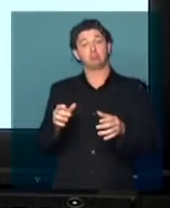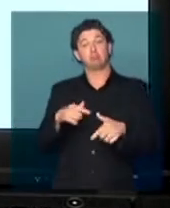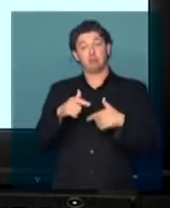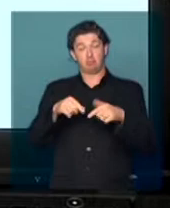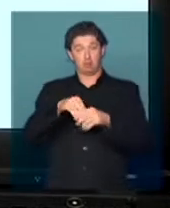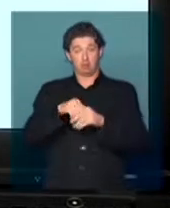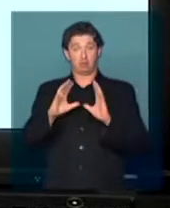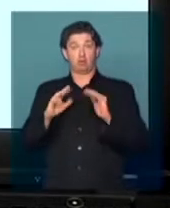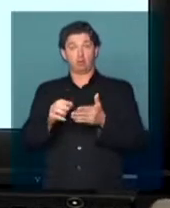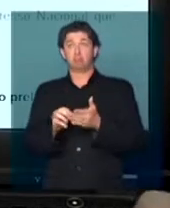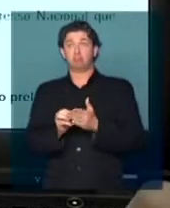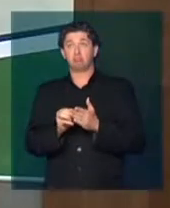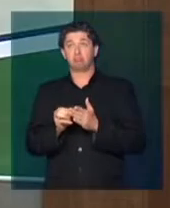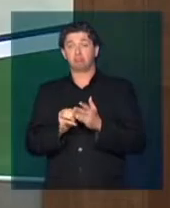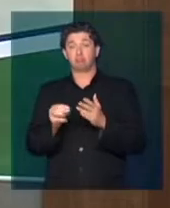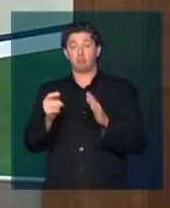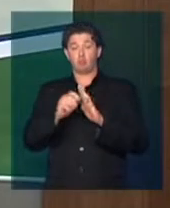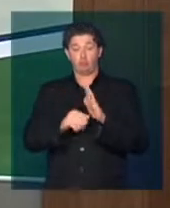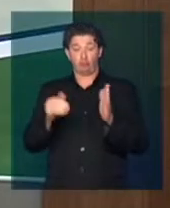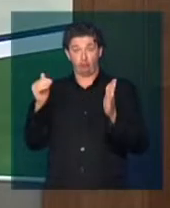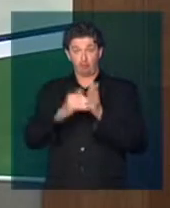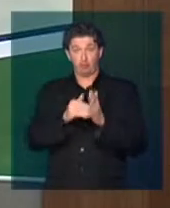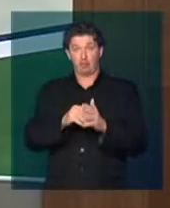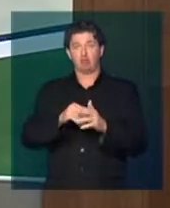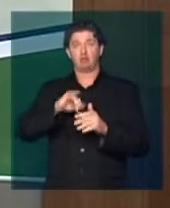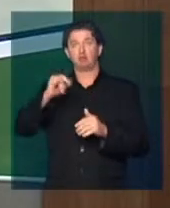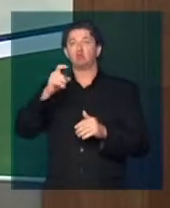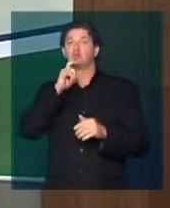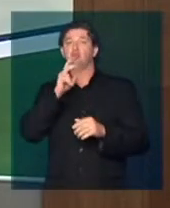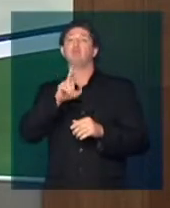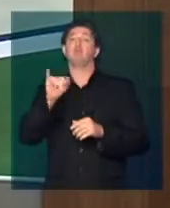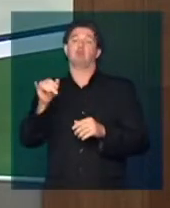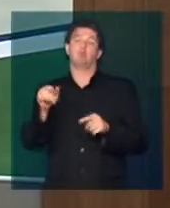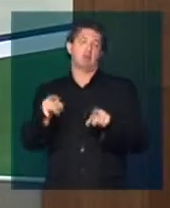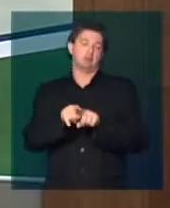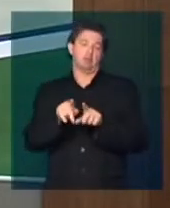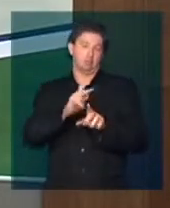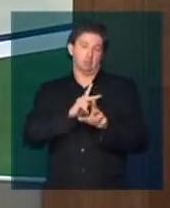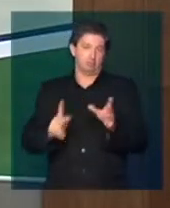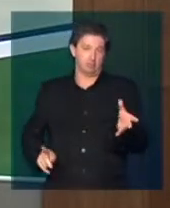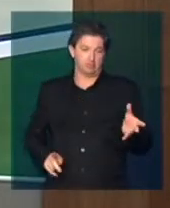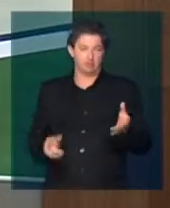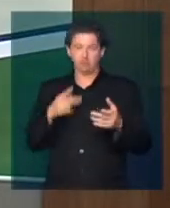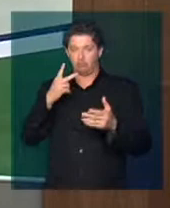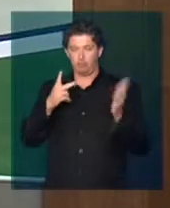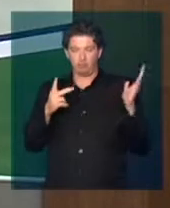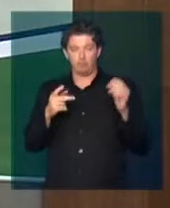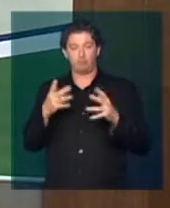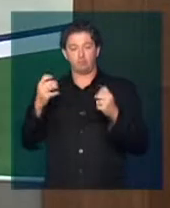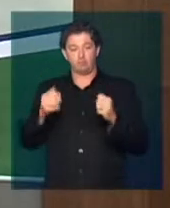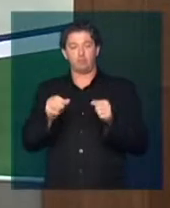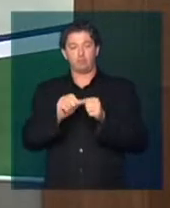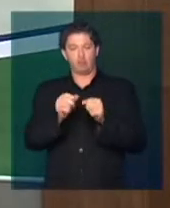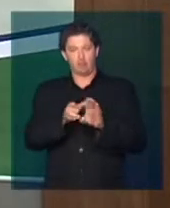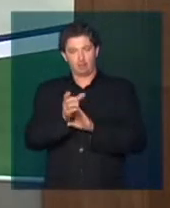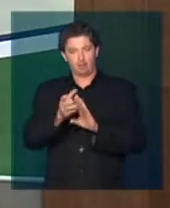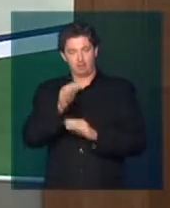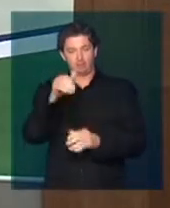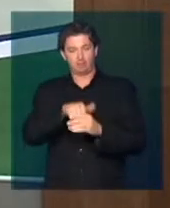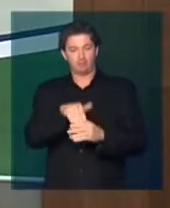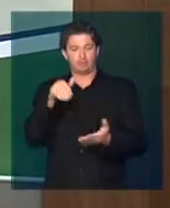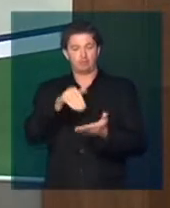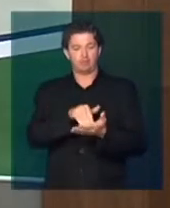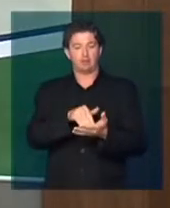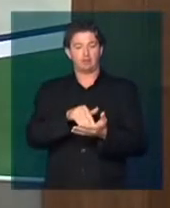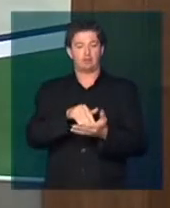comissão está prevista o relatório final para julho, para que a gente possa, como o presidente disse aqui, encaminhar a votação até